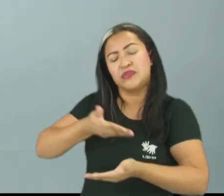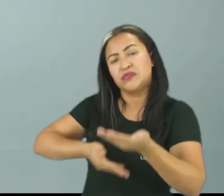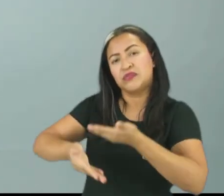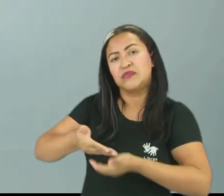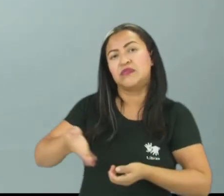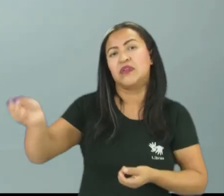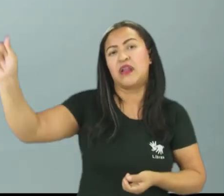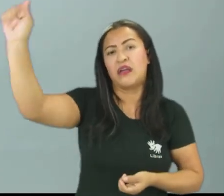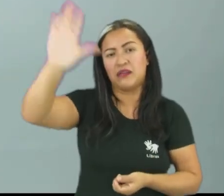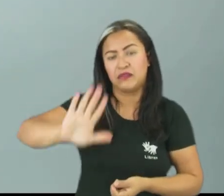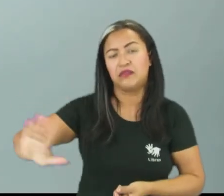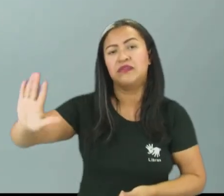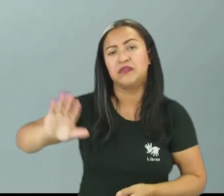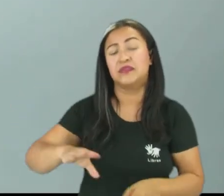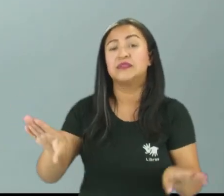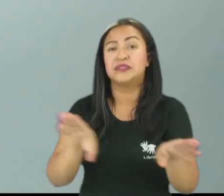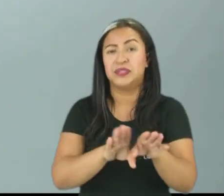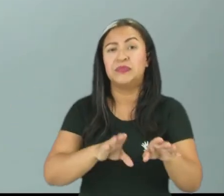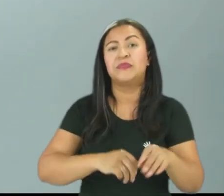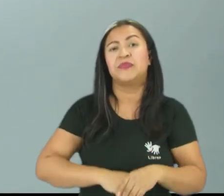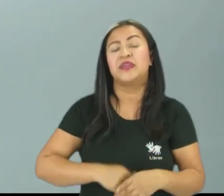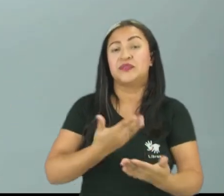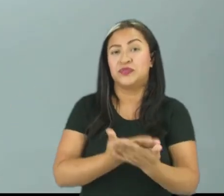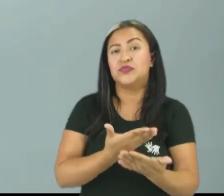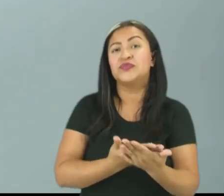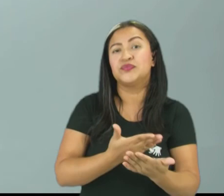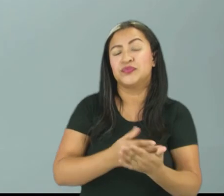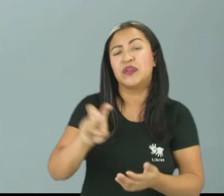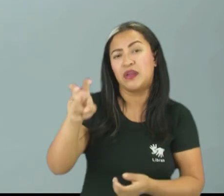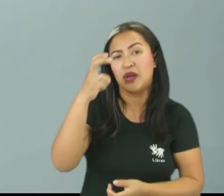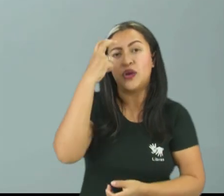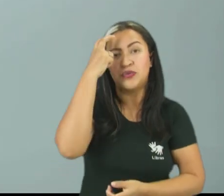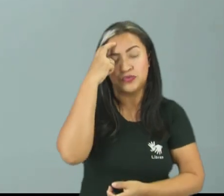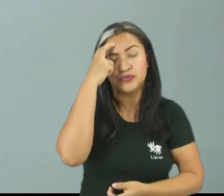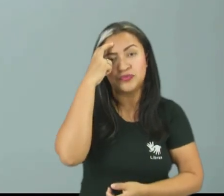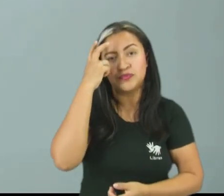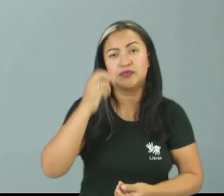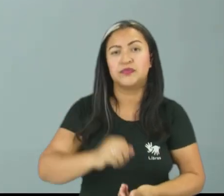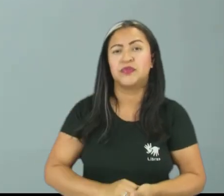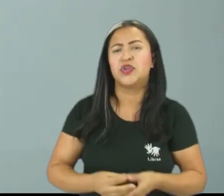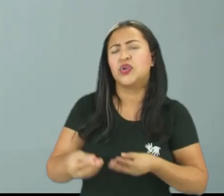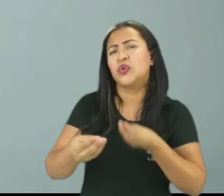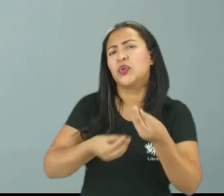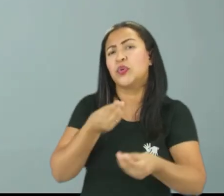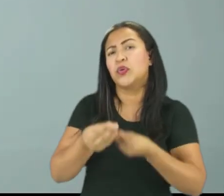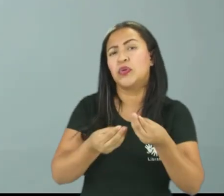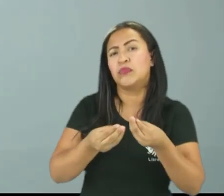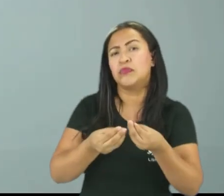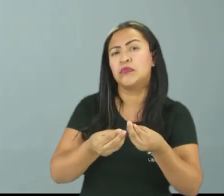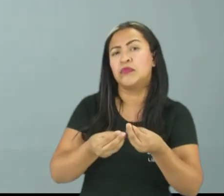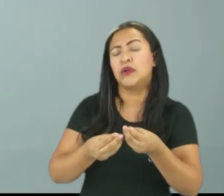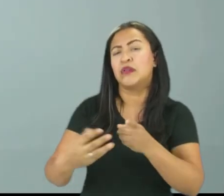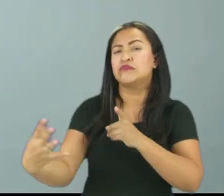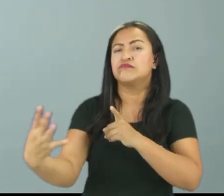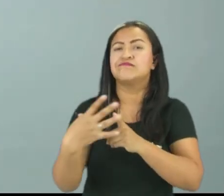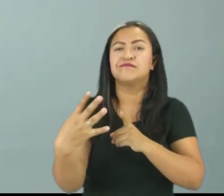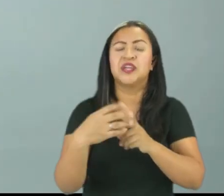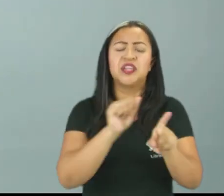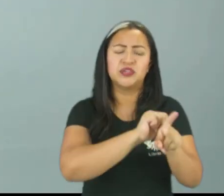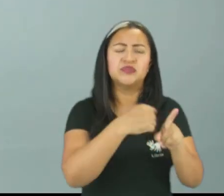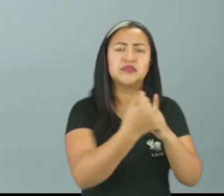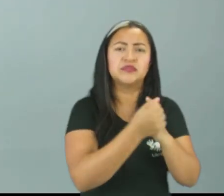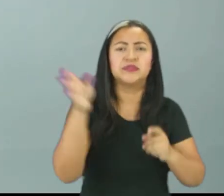cultura africana, também trabalhar, então, essa cultura, tá bom, pessoal? E como ela reflete aí na nossa